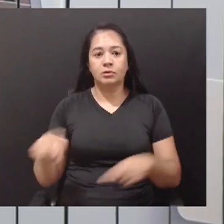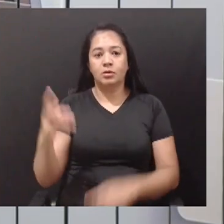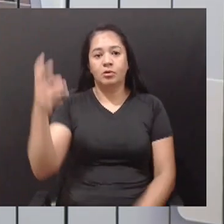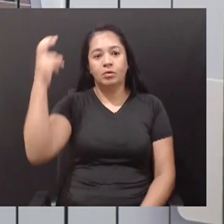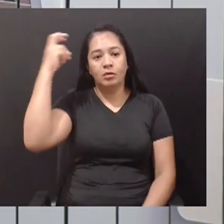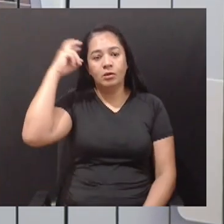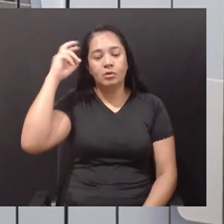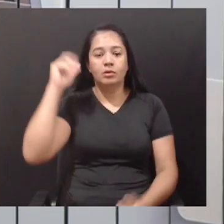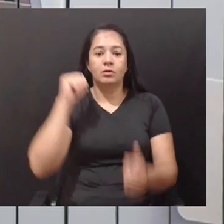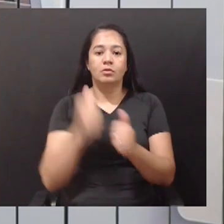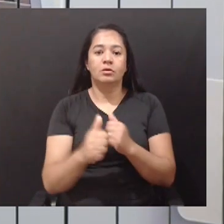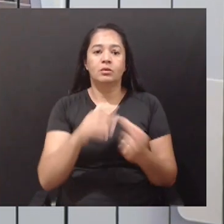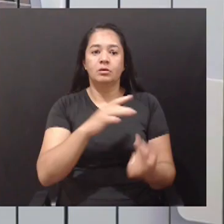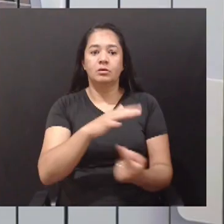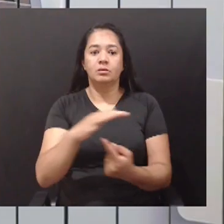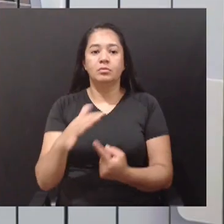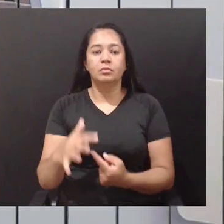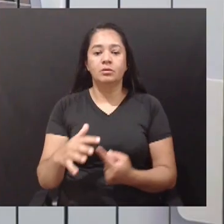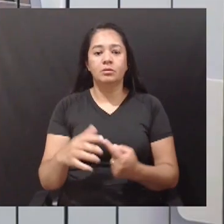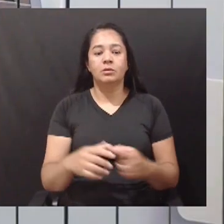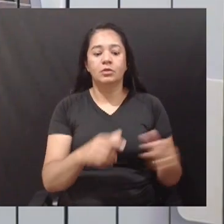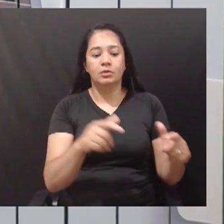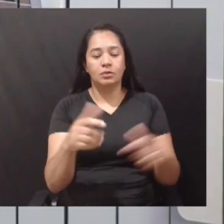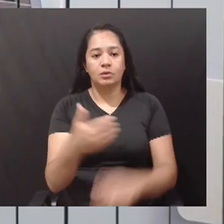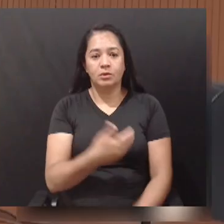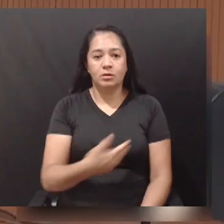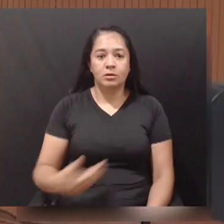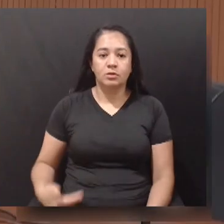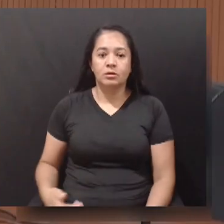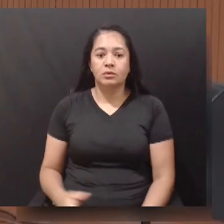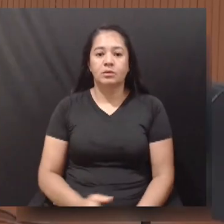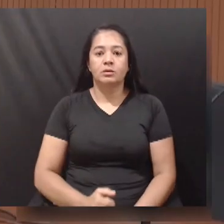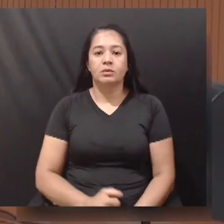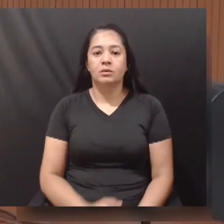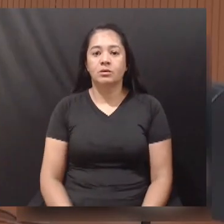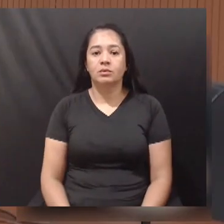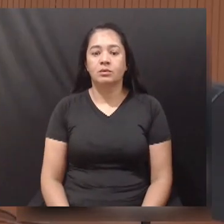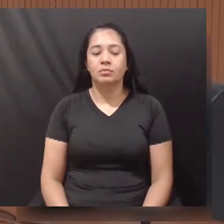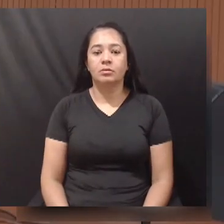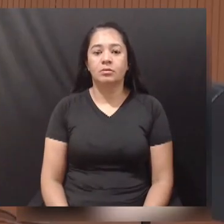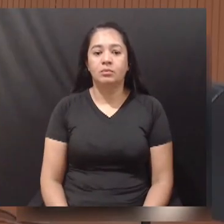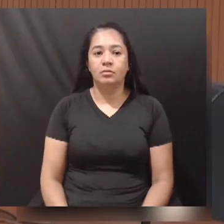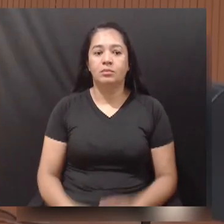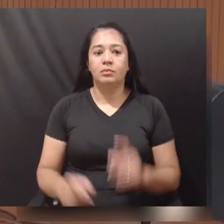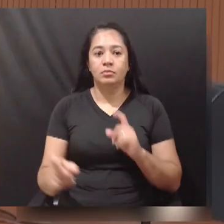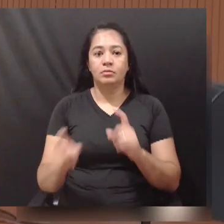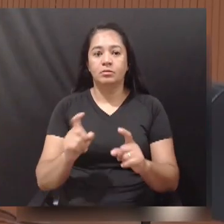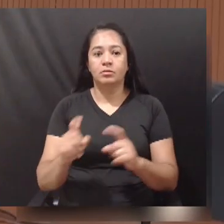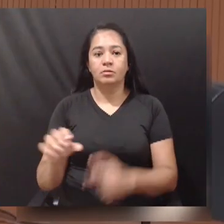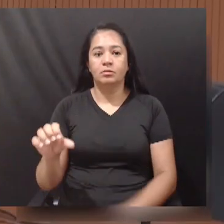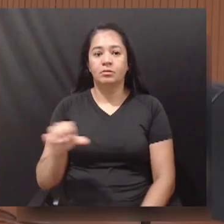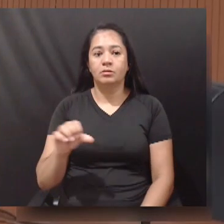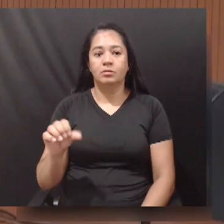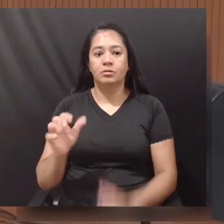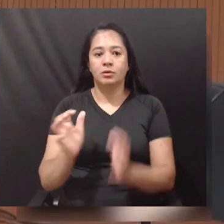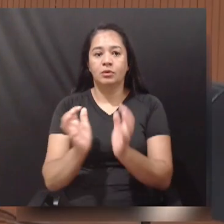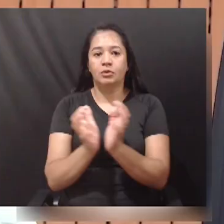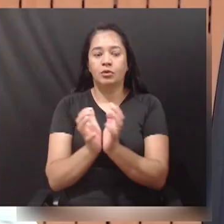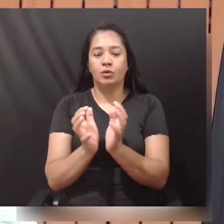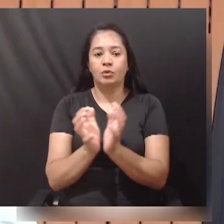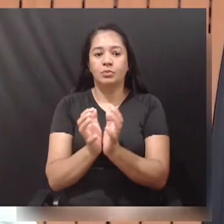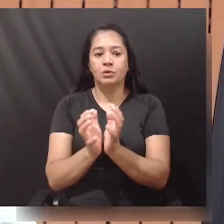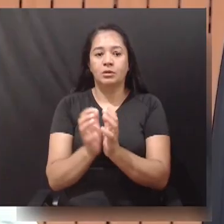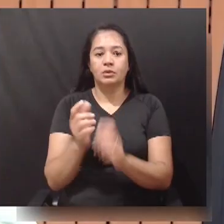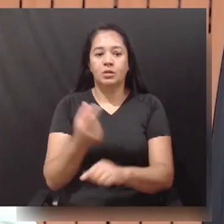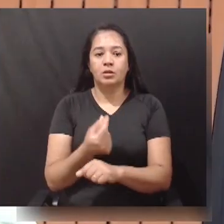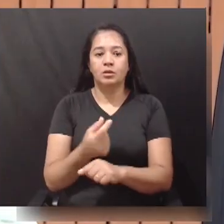das praças e equipamentos públicos da cidade. Foi a 9ª reunião ordinária da Comissão de Finanças e Orçamento,